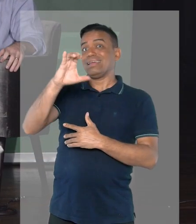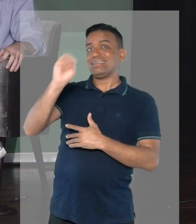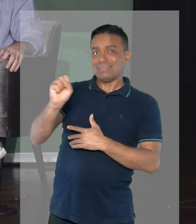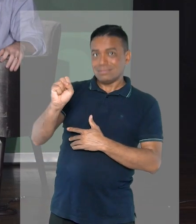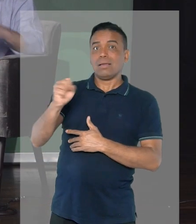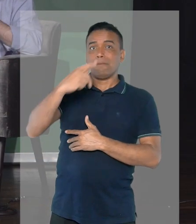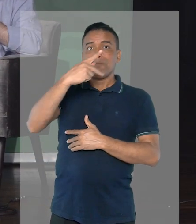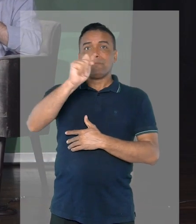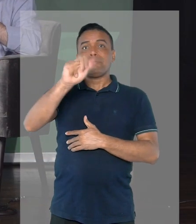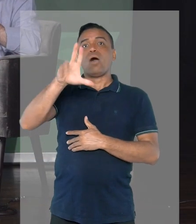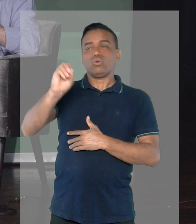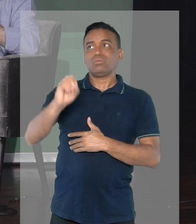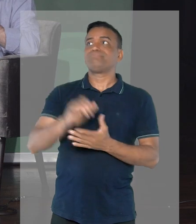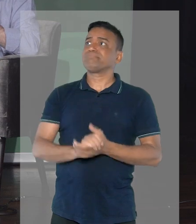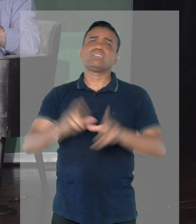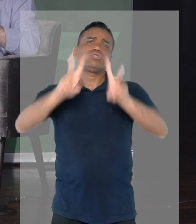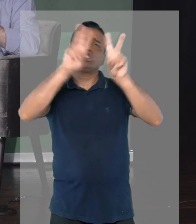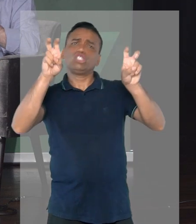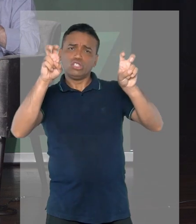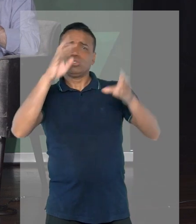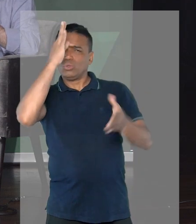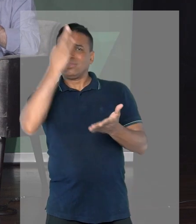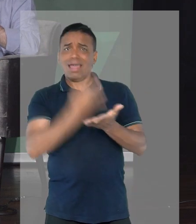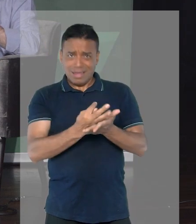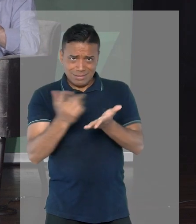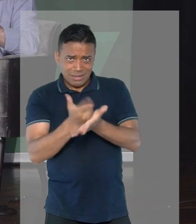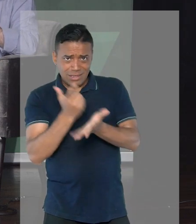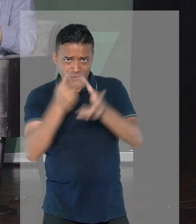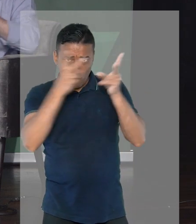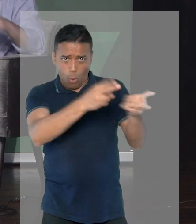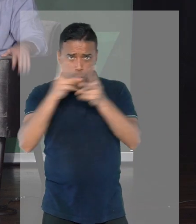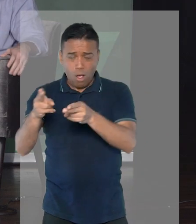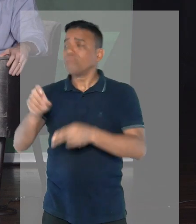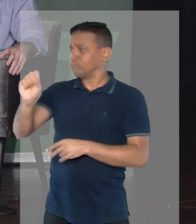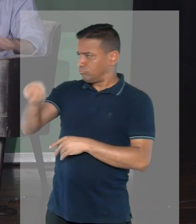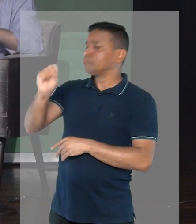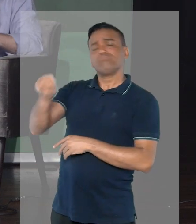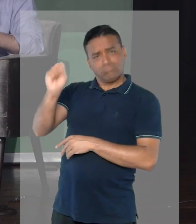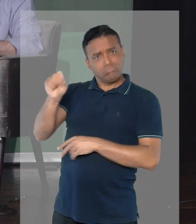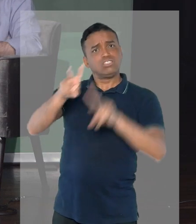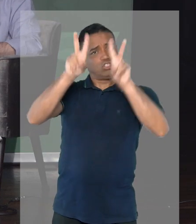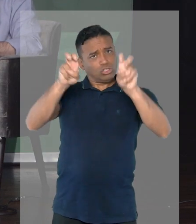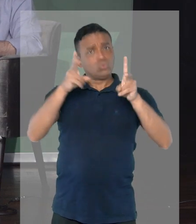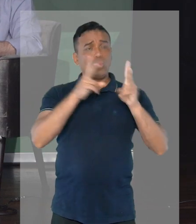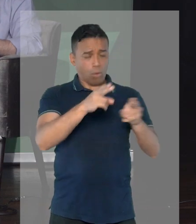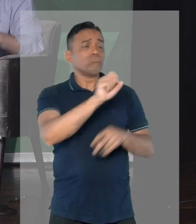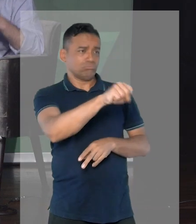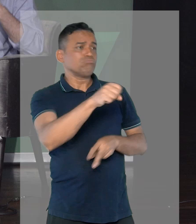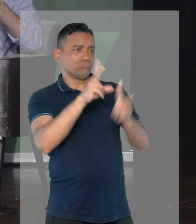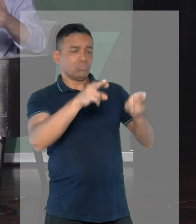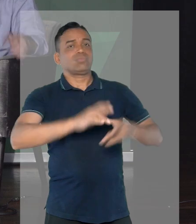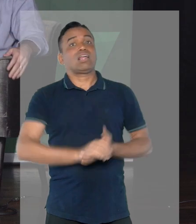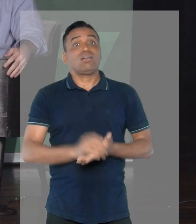do poeta. Assim. E o título da tese e do livro são os mesmos? O mesmo? São os mesmos. É o mesmo título. É o mesmo título.